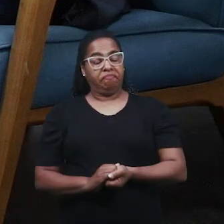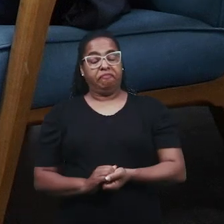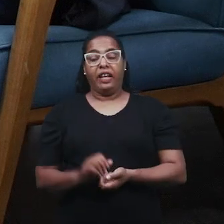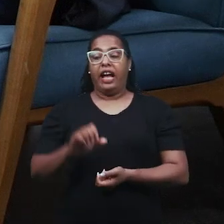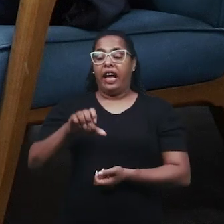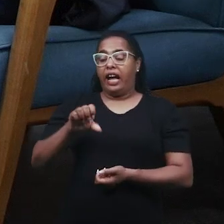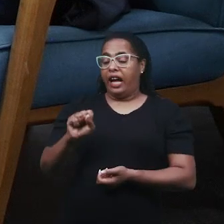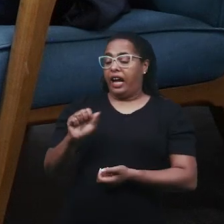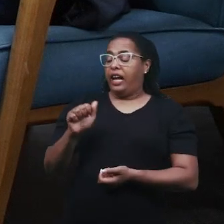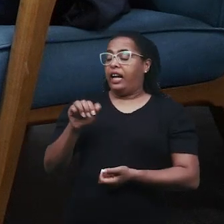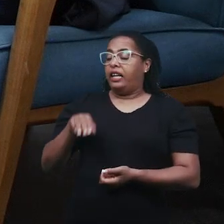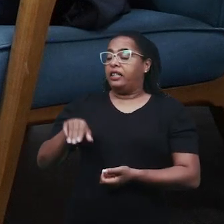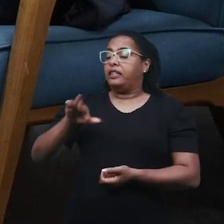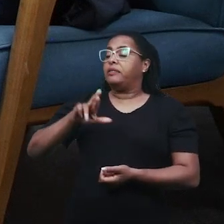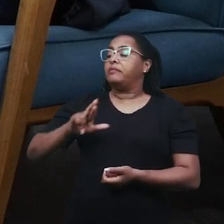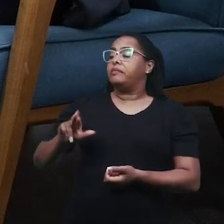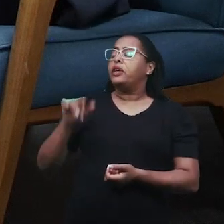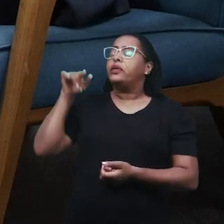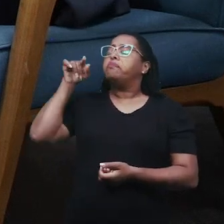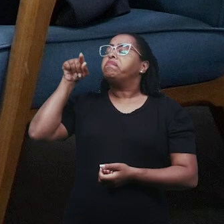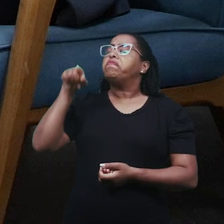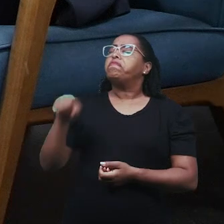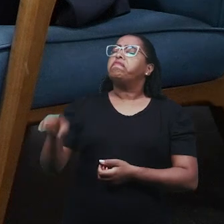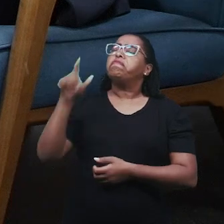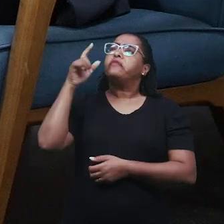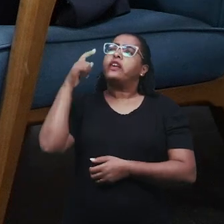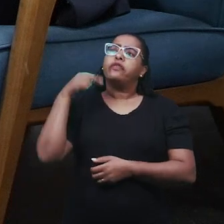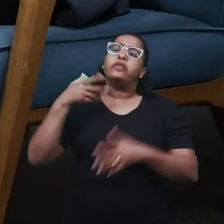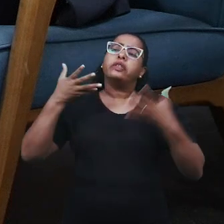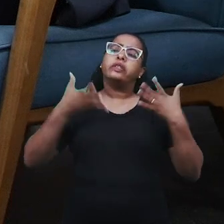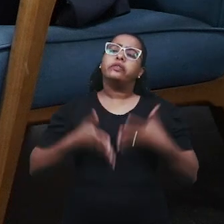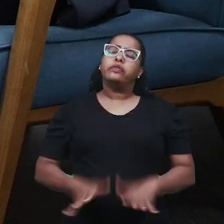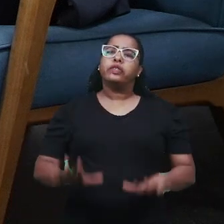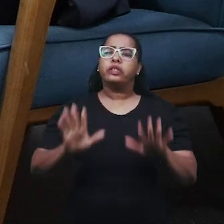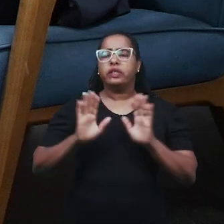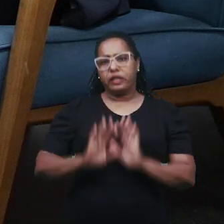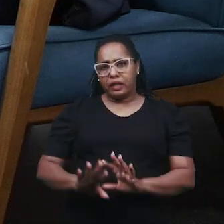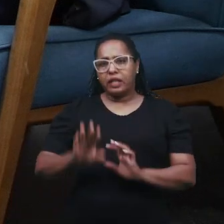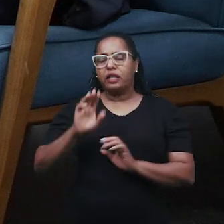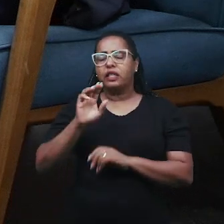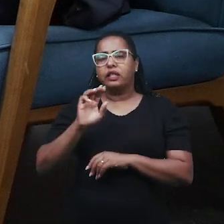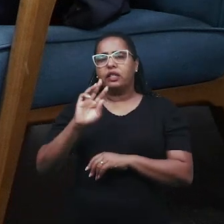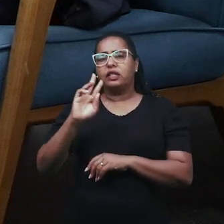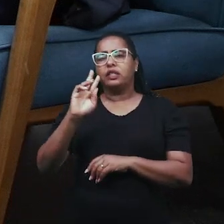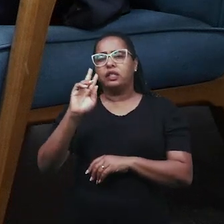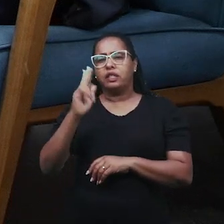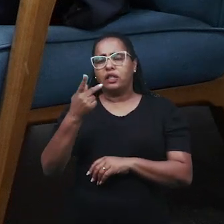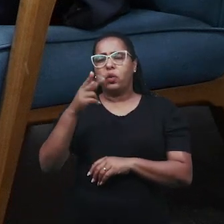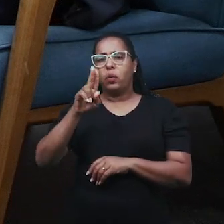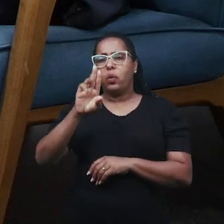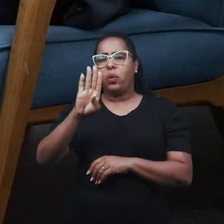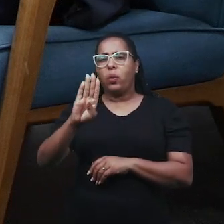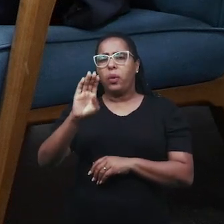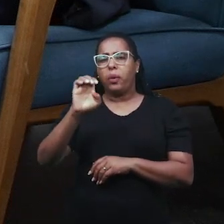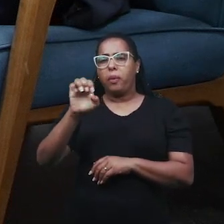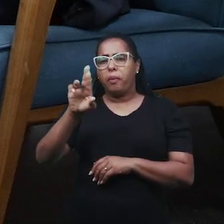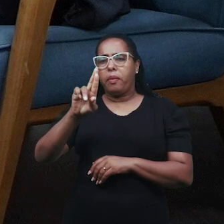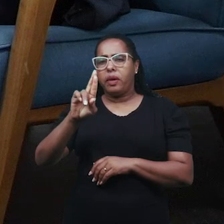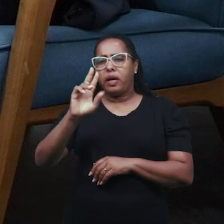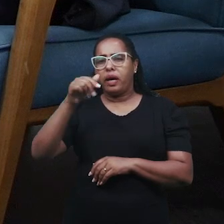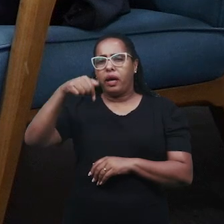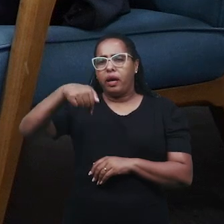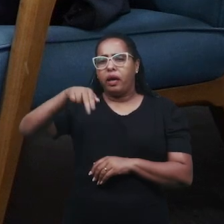Samir, você nasceu no Uzbequistão. Pronuncia-se, você é